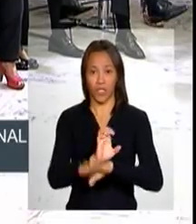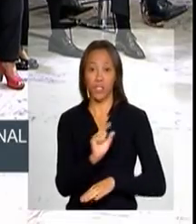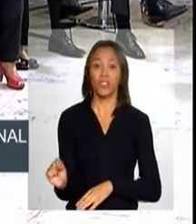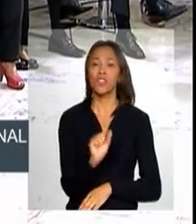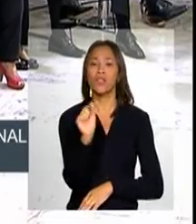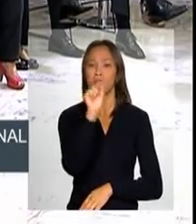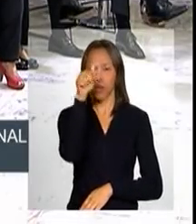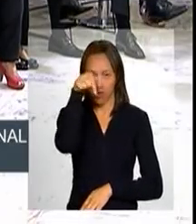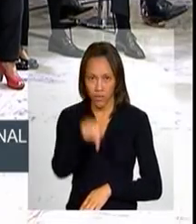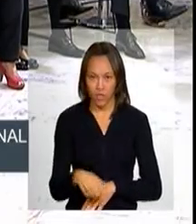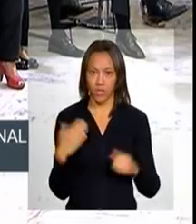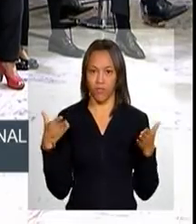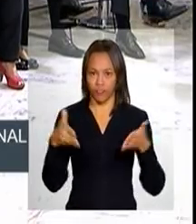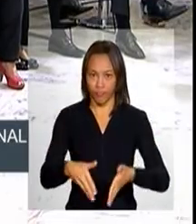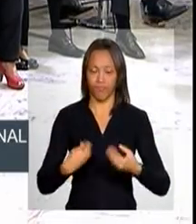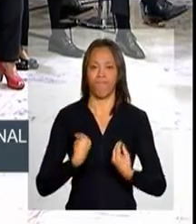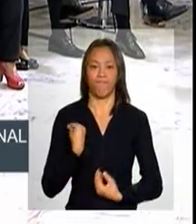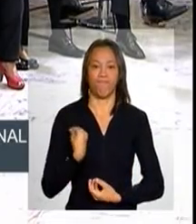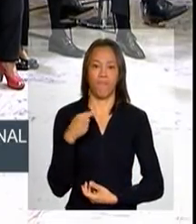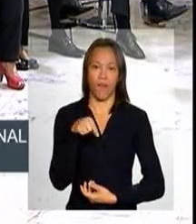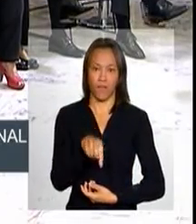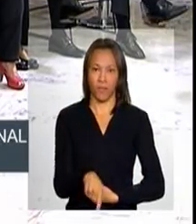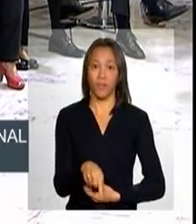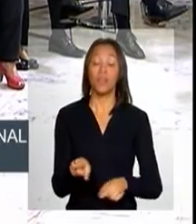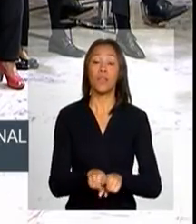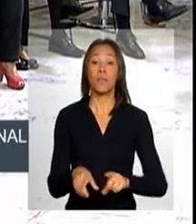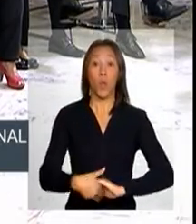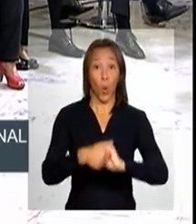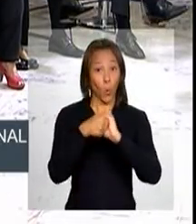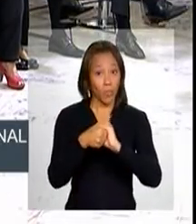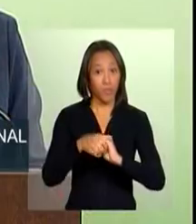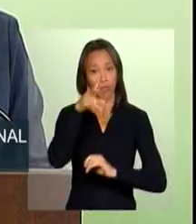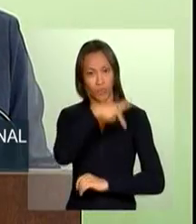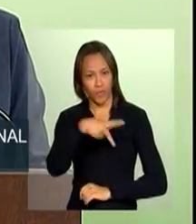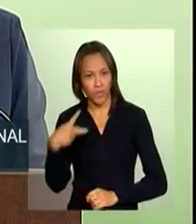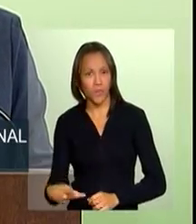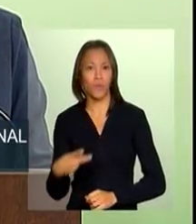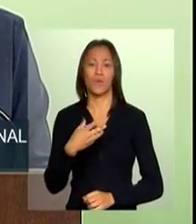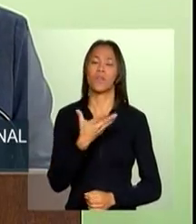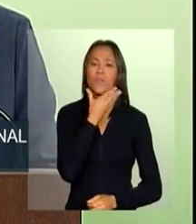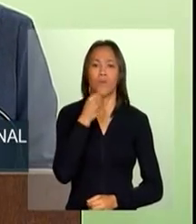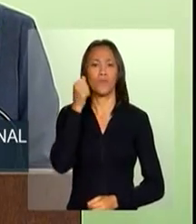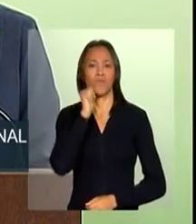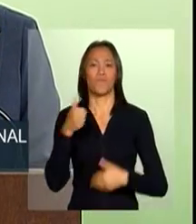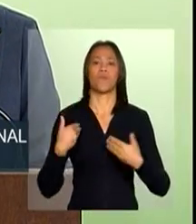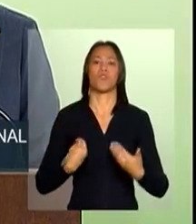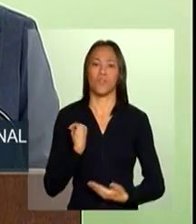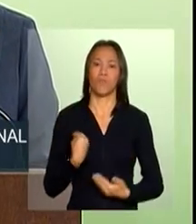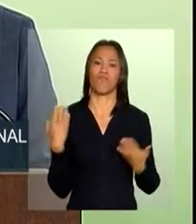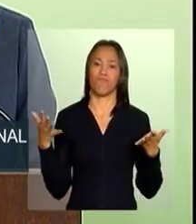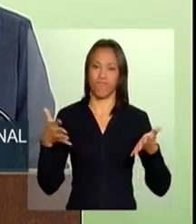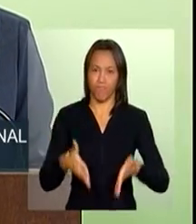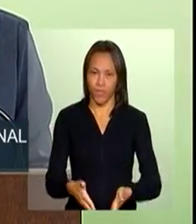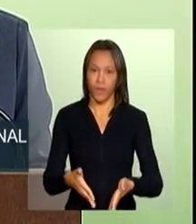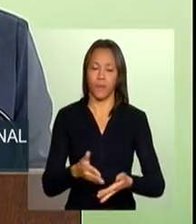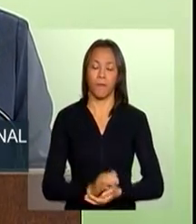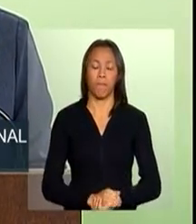educação aqui presentes, cumprimentar as professoras e os professores aqui presentes,